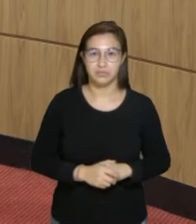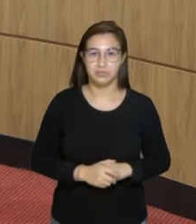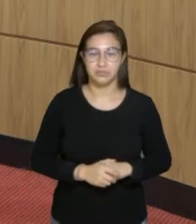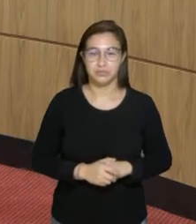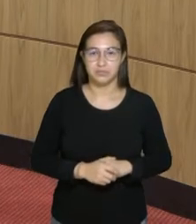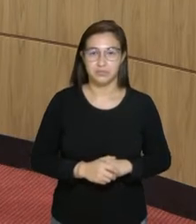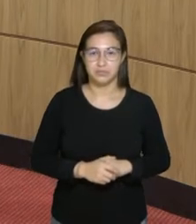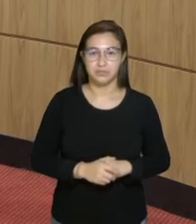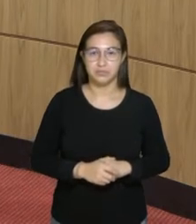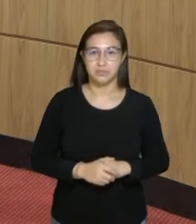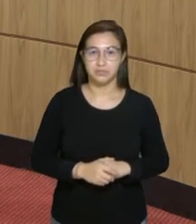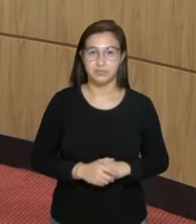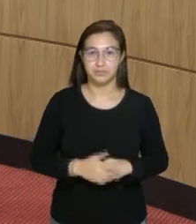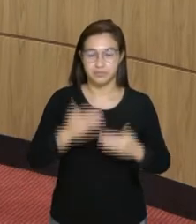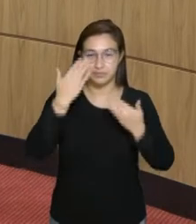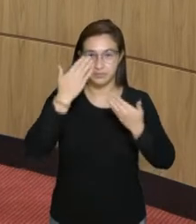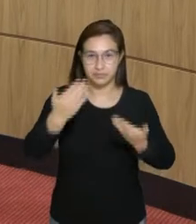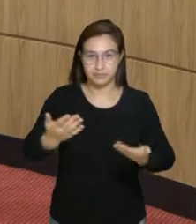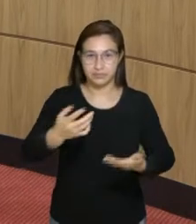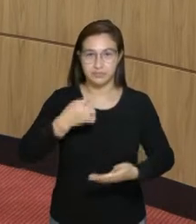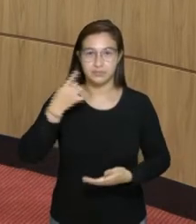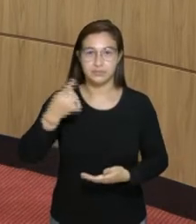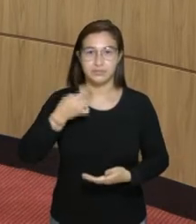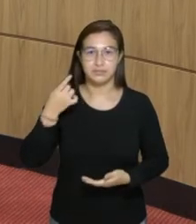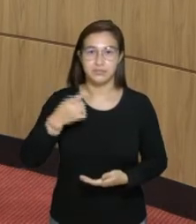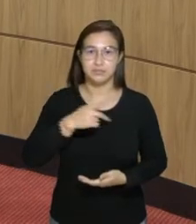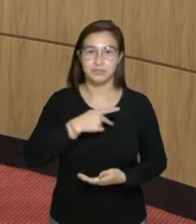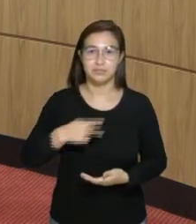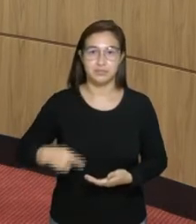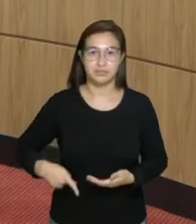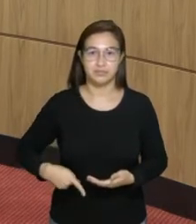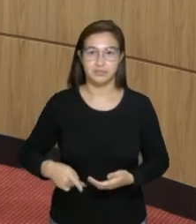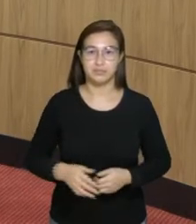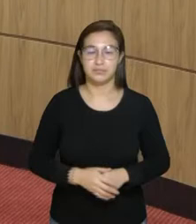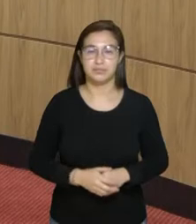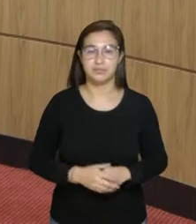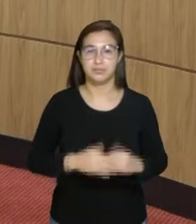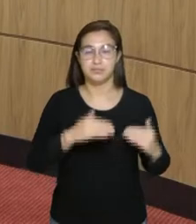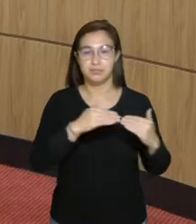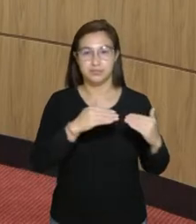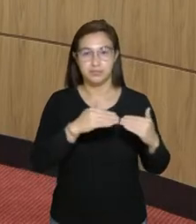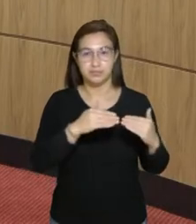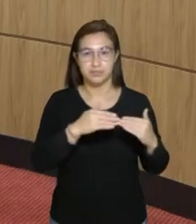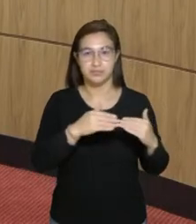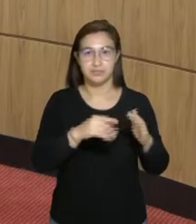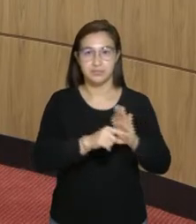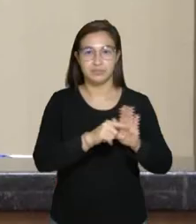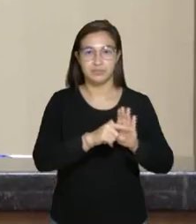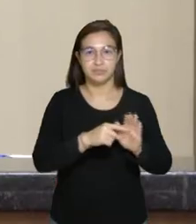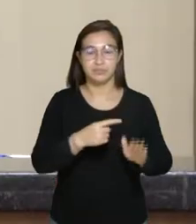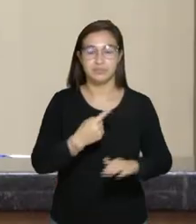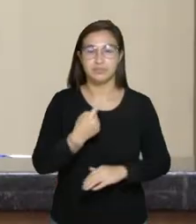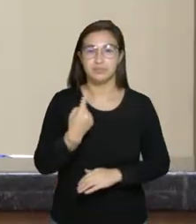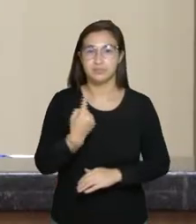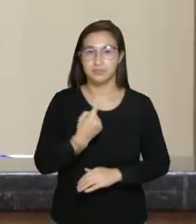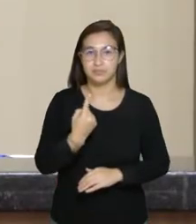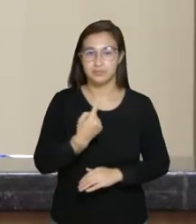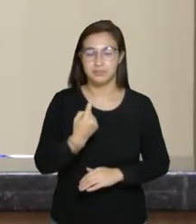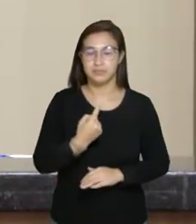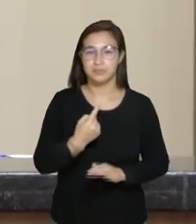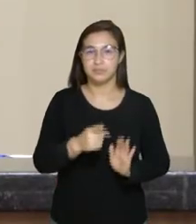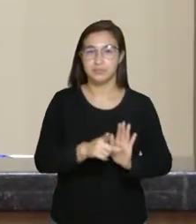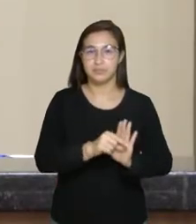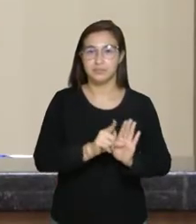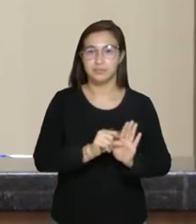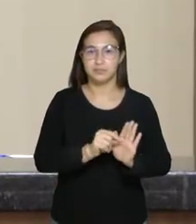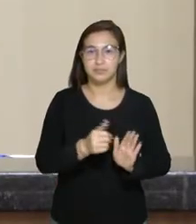Obrigado, deputado padre Pedro Baldiceira. Em consonância com o parágrafo 1º do